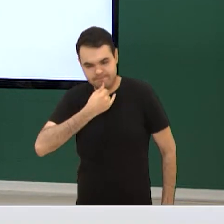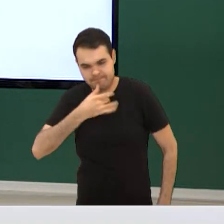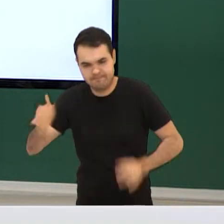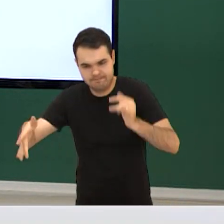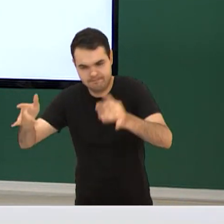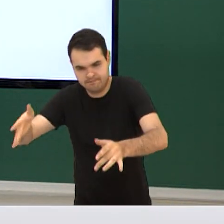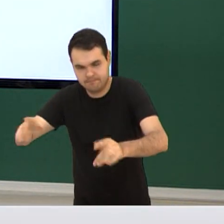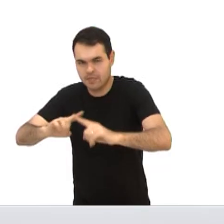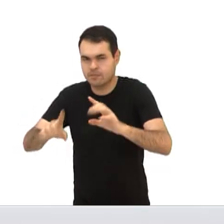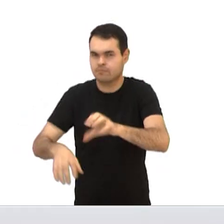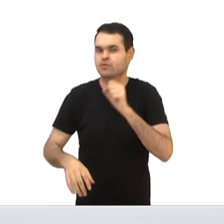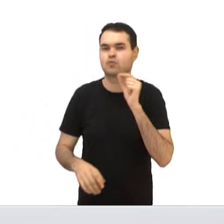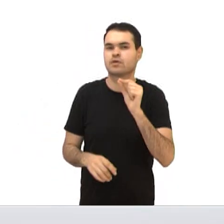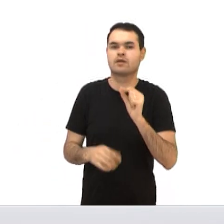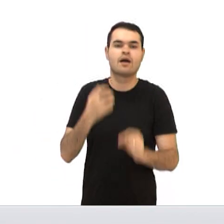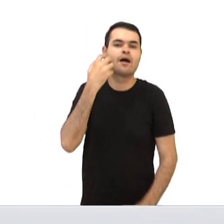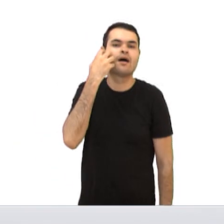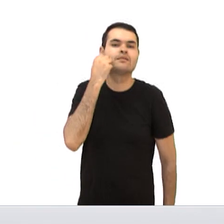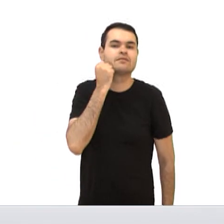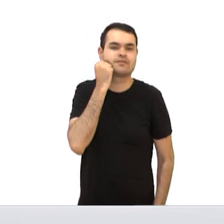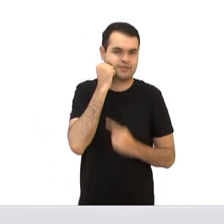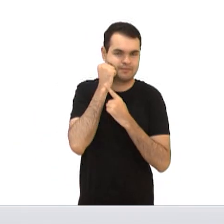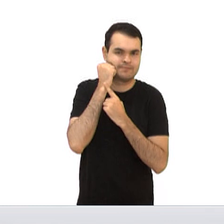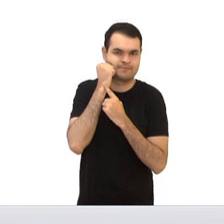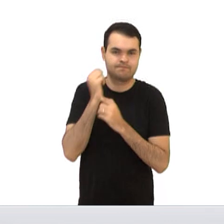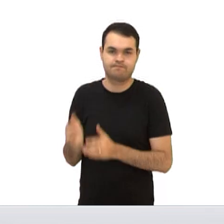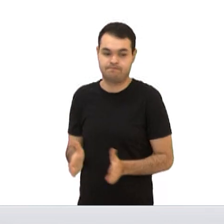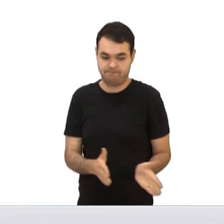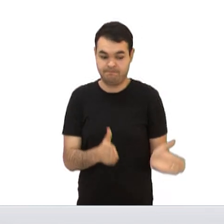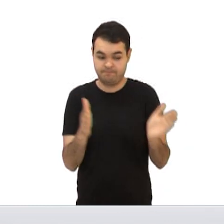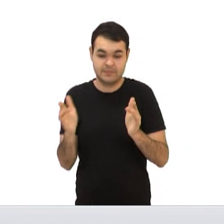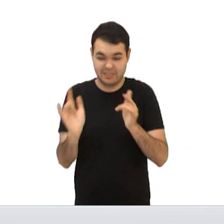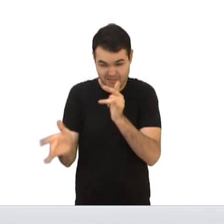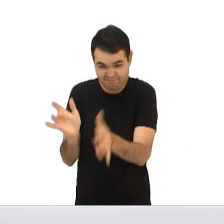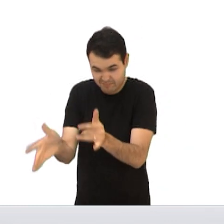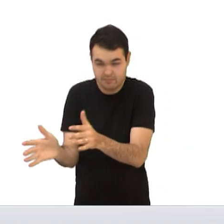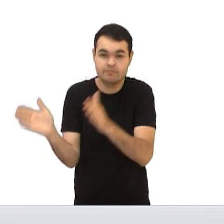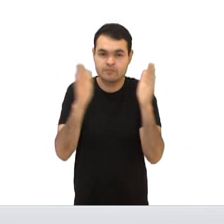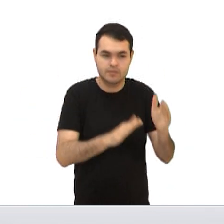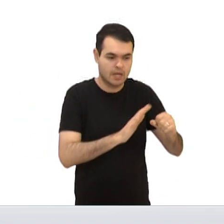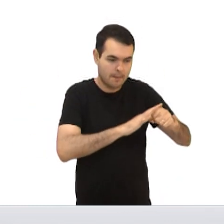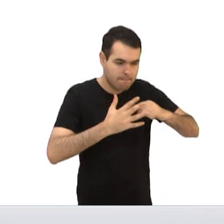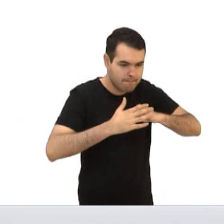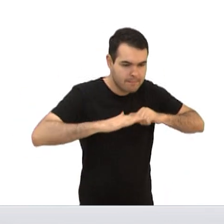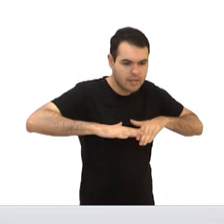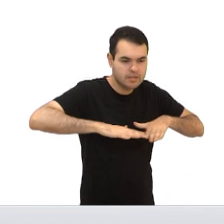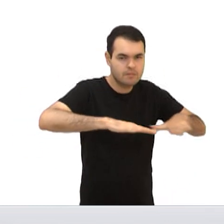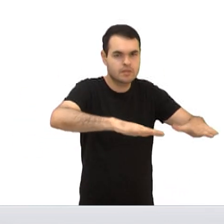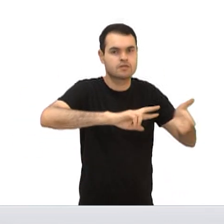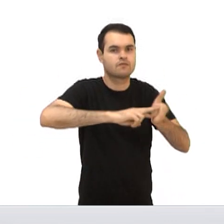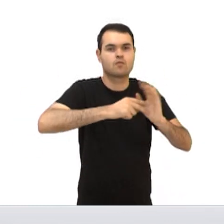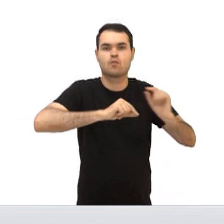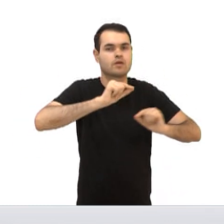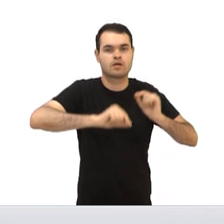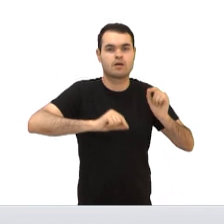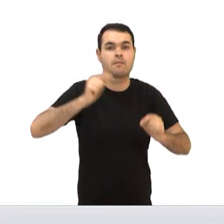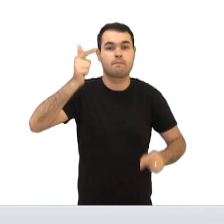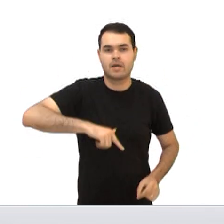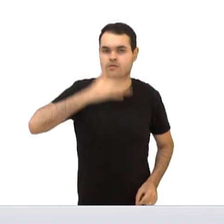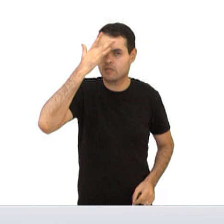240 vezes 40. Faz esta multiplicação, deu 9.600. O 100 que está multiplicando passa